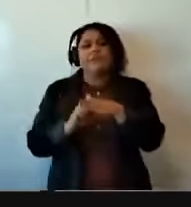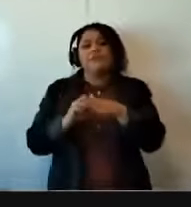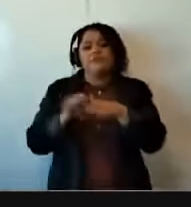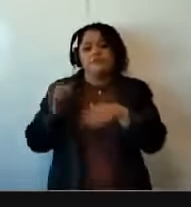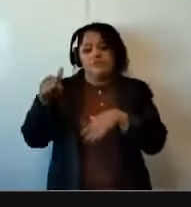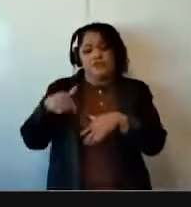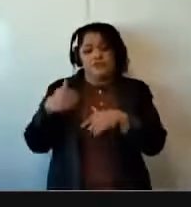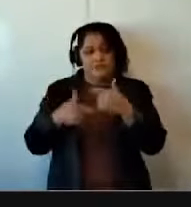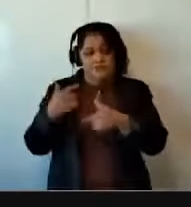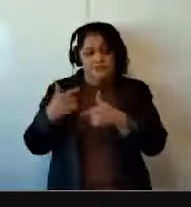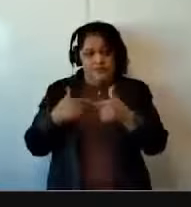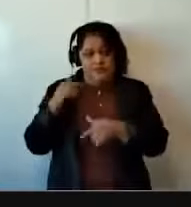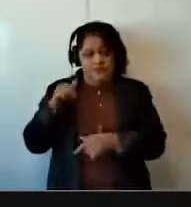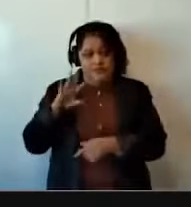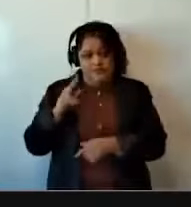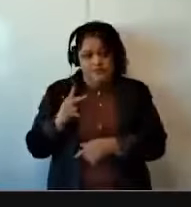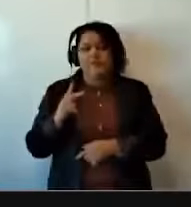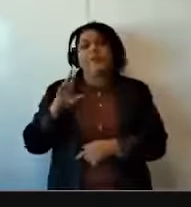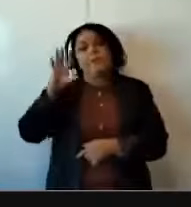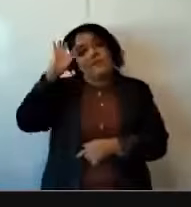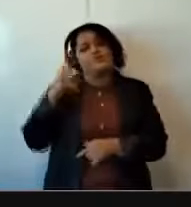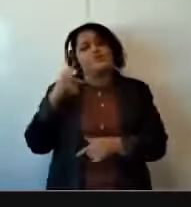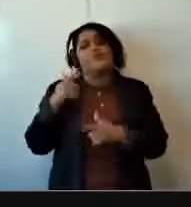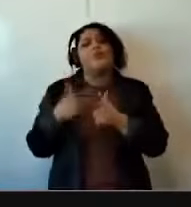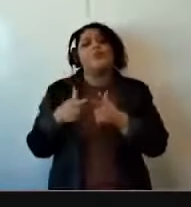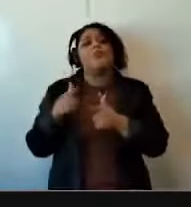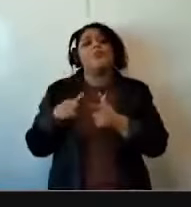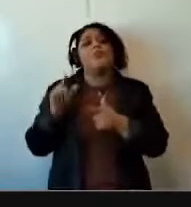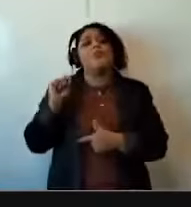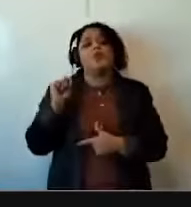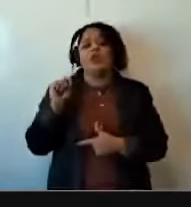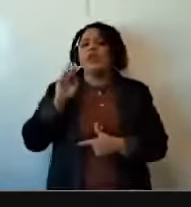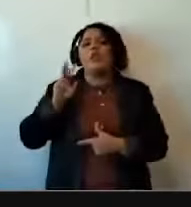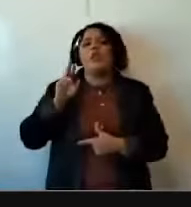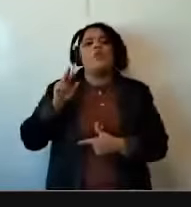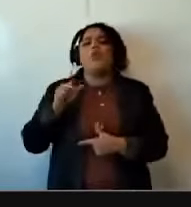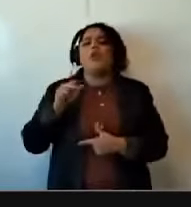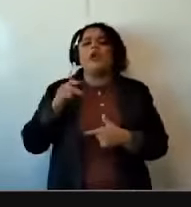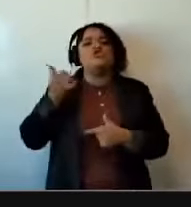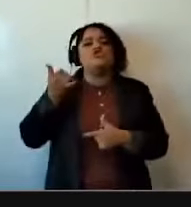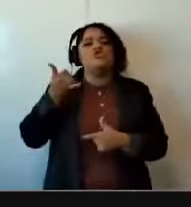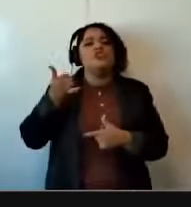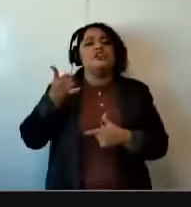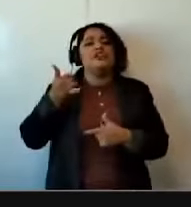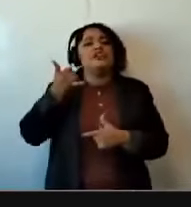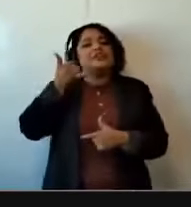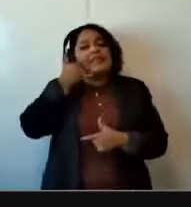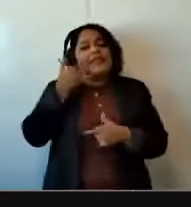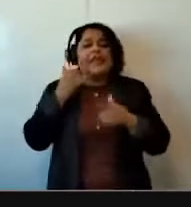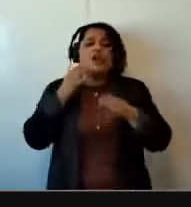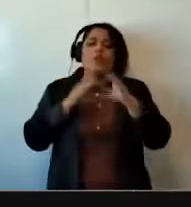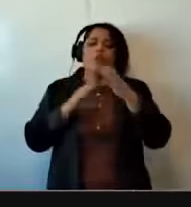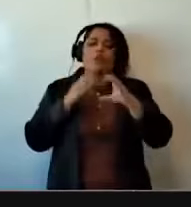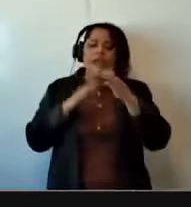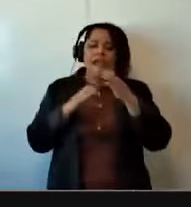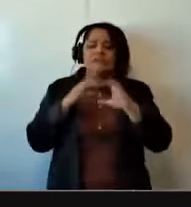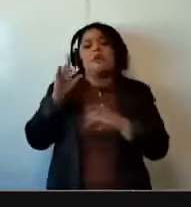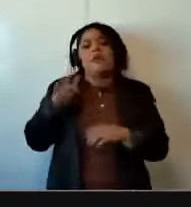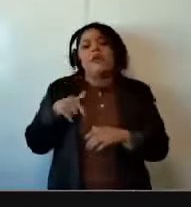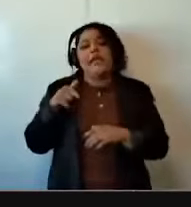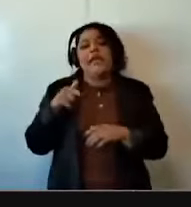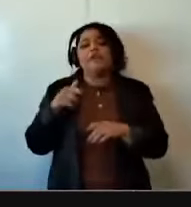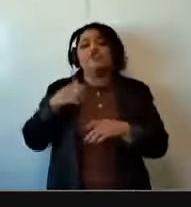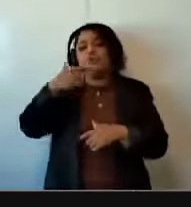de telecomunicações, é um problema de posturas. A fiação aérea está rompida, ocupando